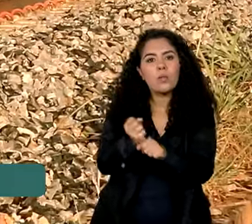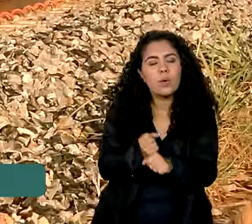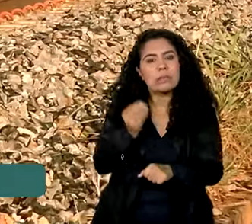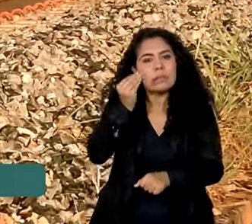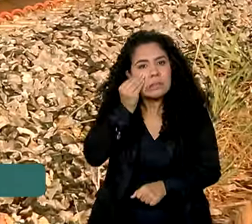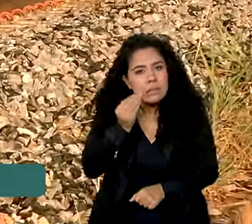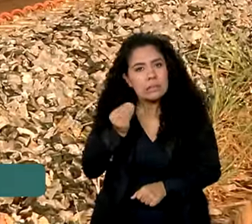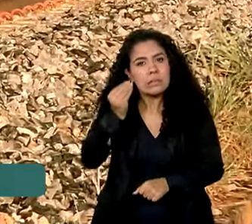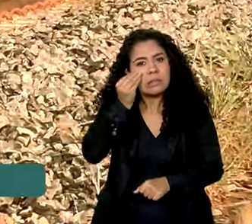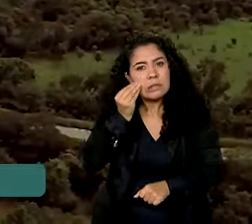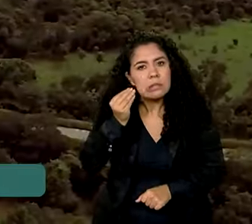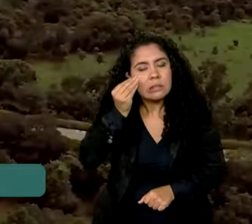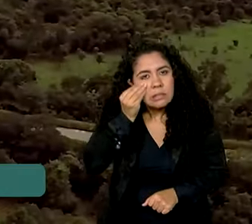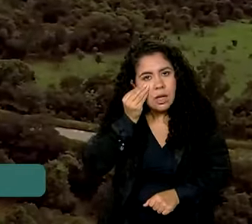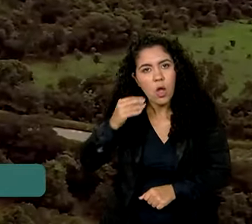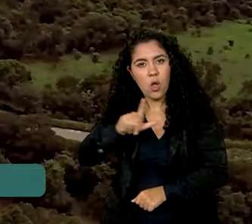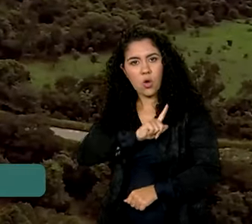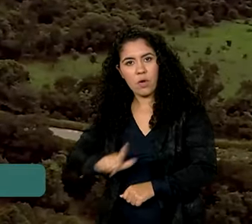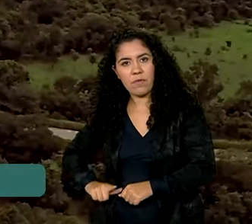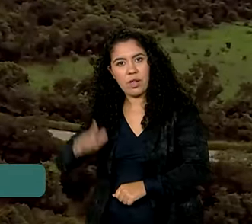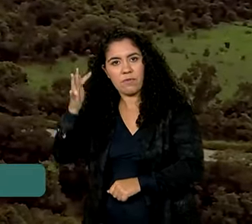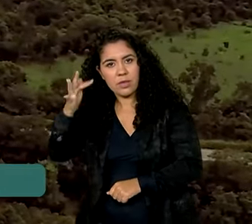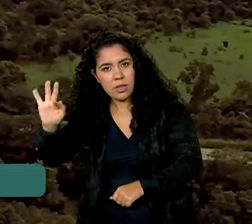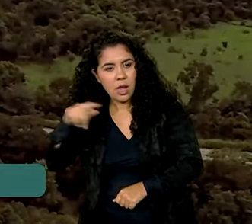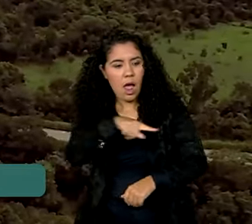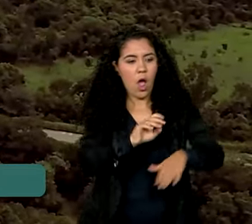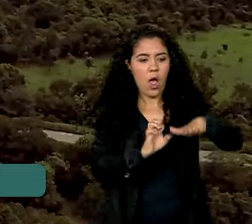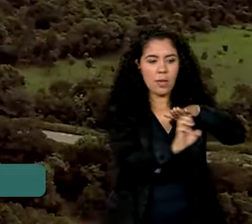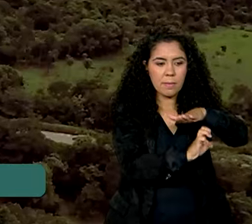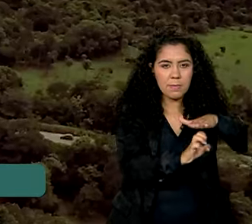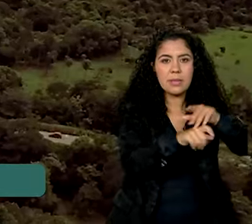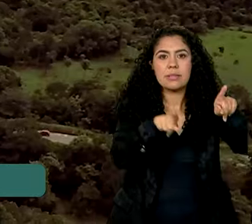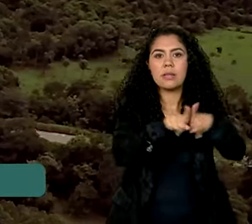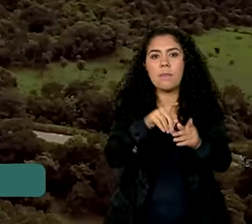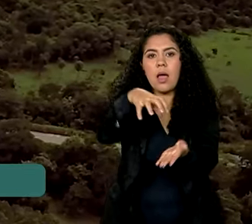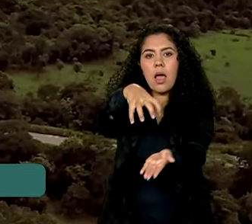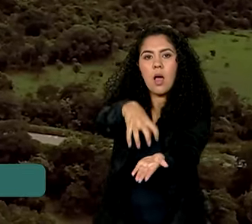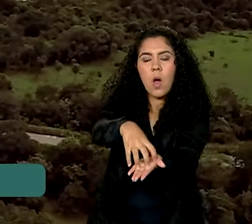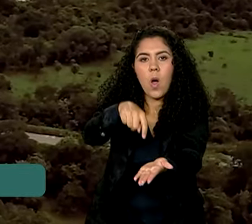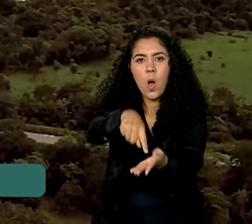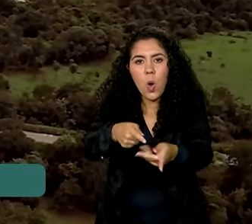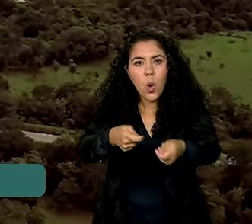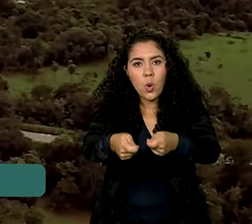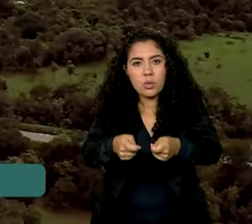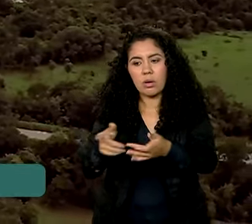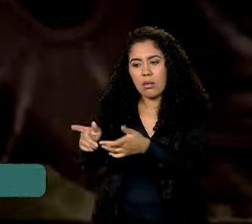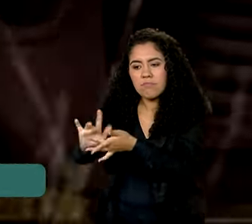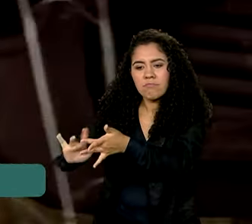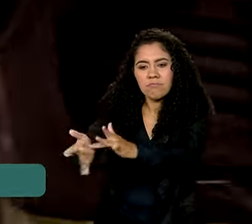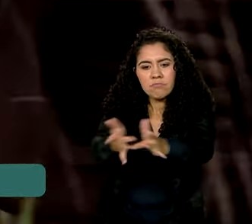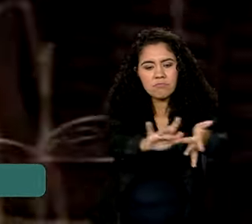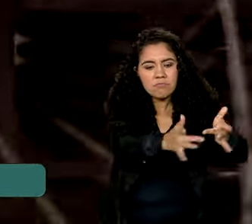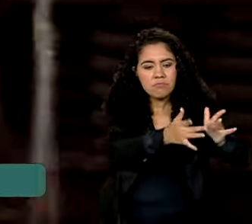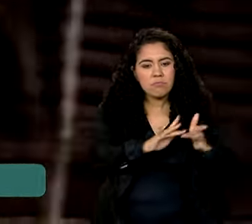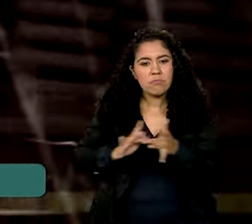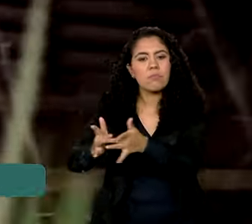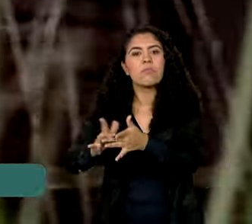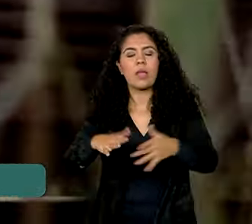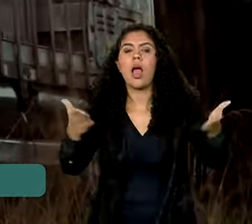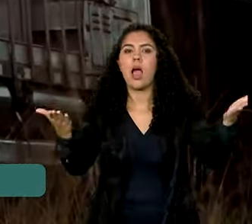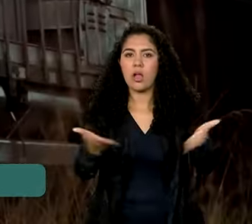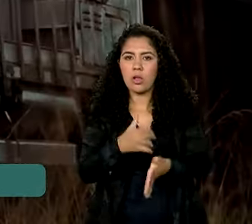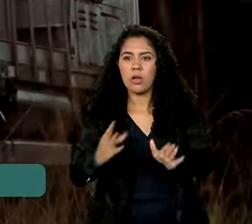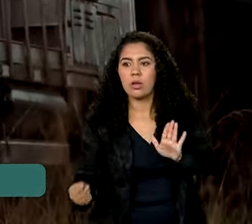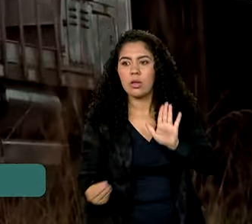entre o governo federal, empresa e órgãos de controle. A ação vai estar incluída no Plano Nacional